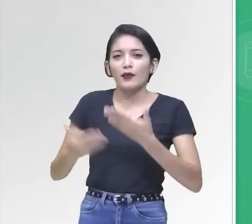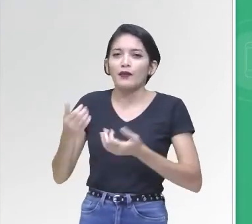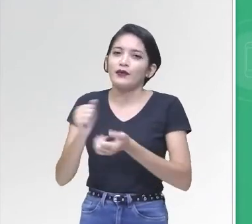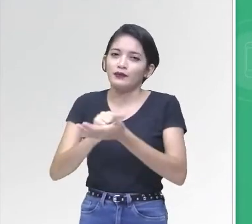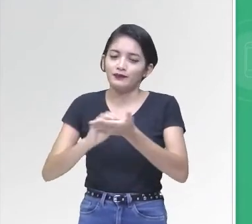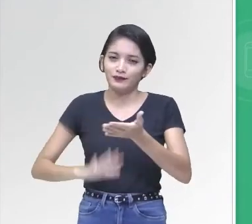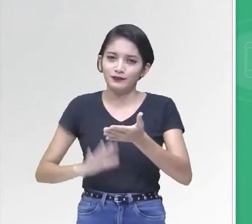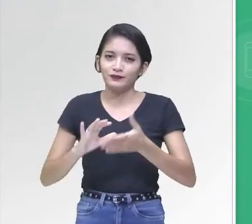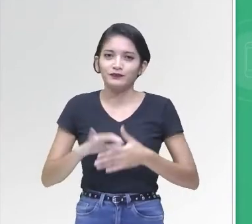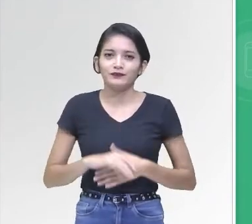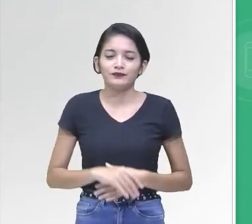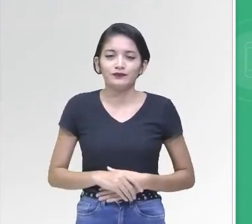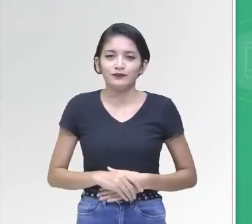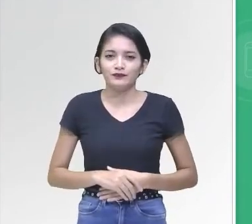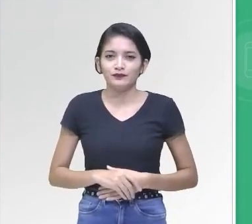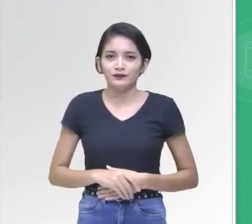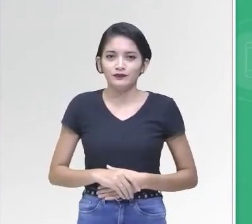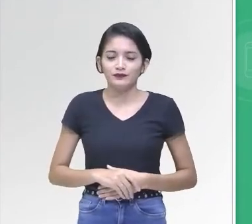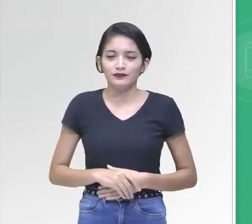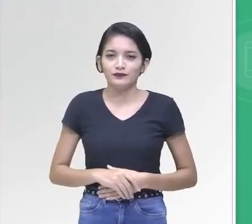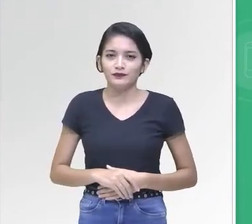mais.